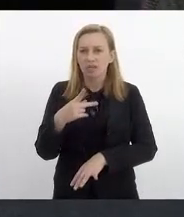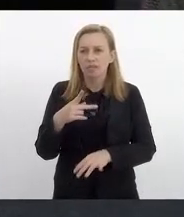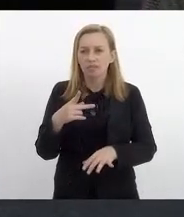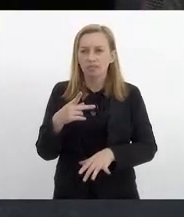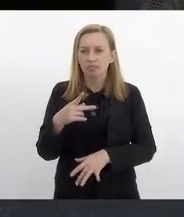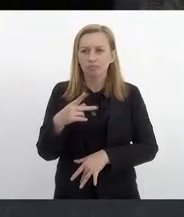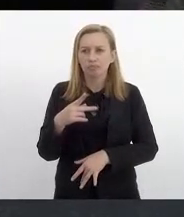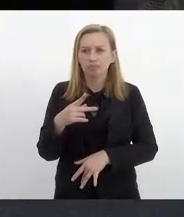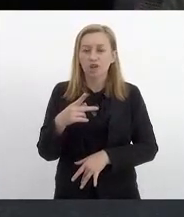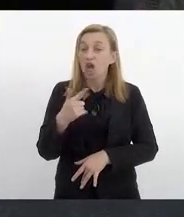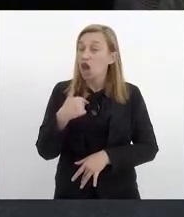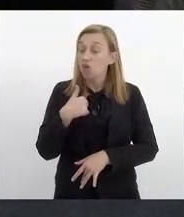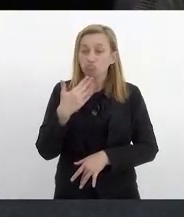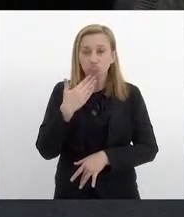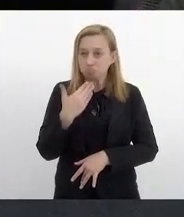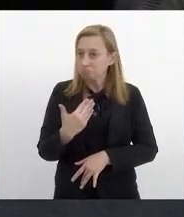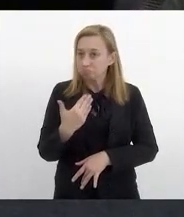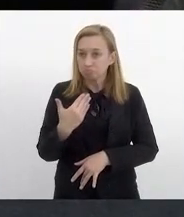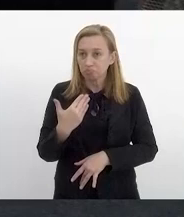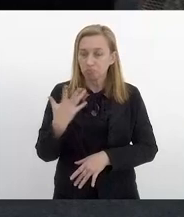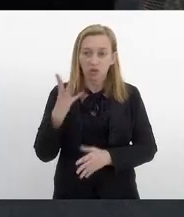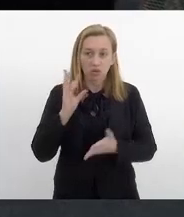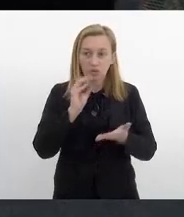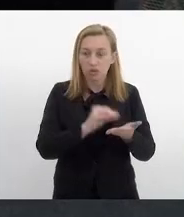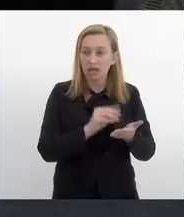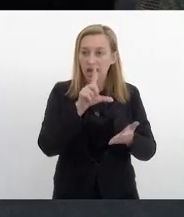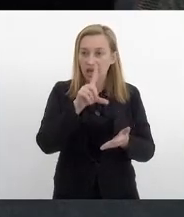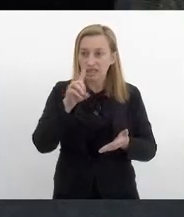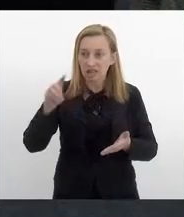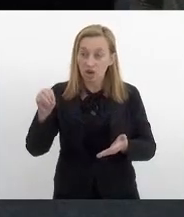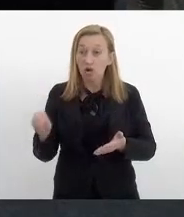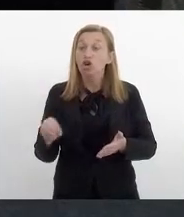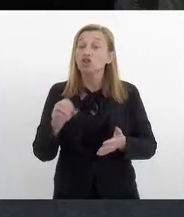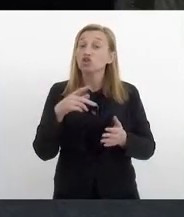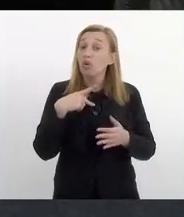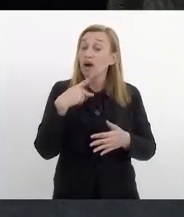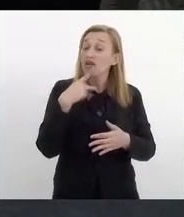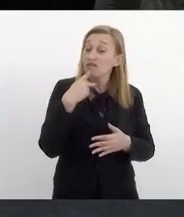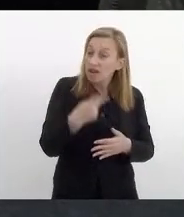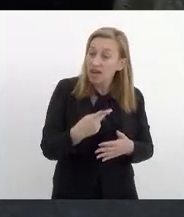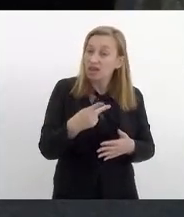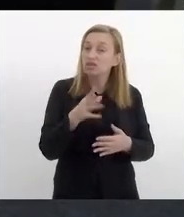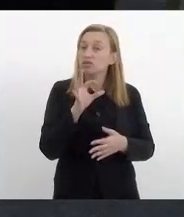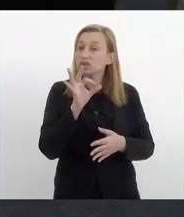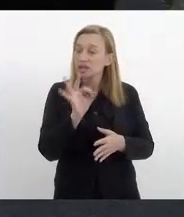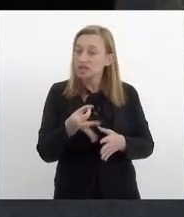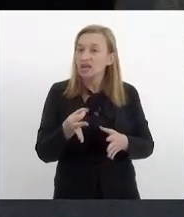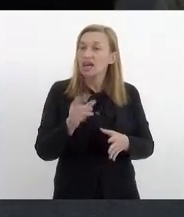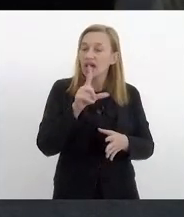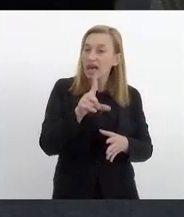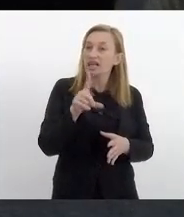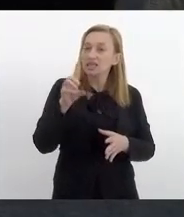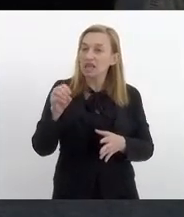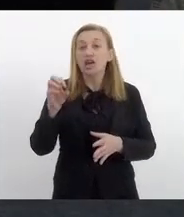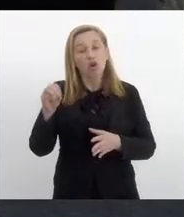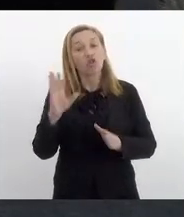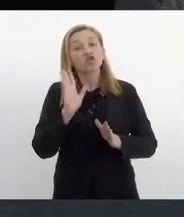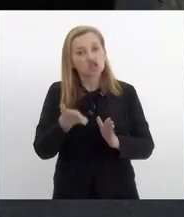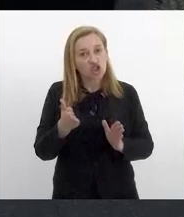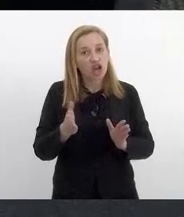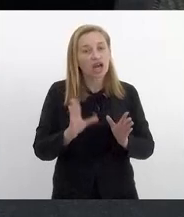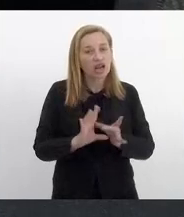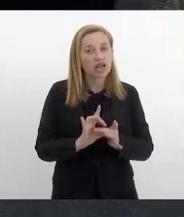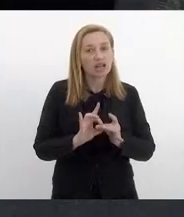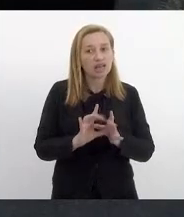só para esclarecer, eu não estou pedindo para botar na LDO, eu estou afirmando a Vossa Excelência que a LDO já contempla,